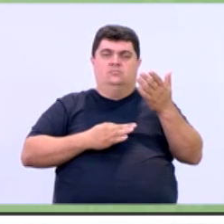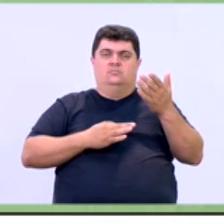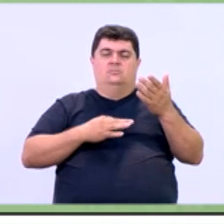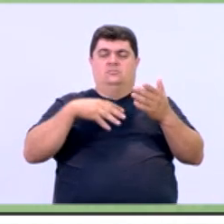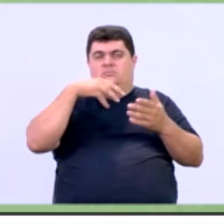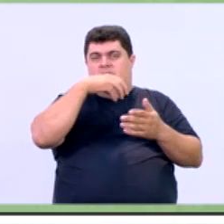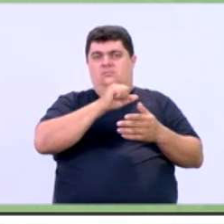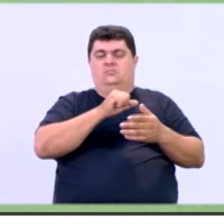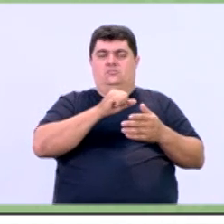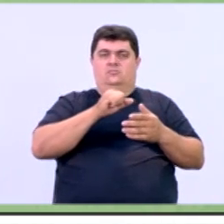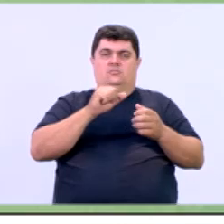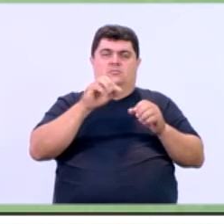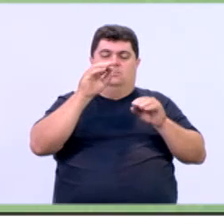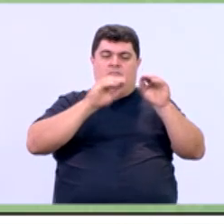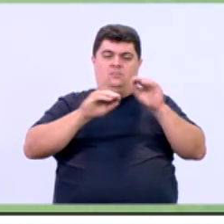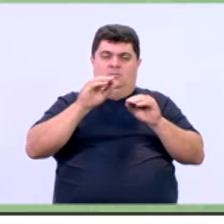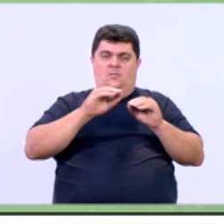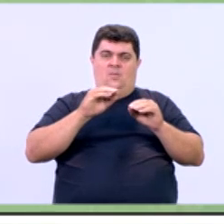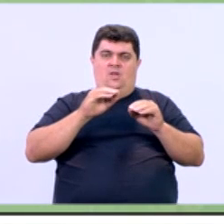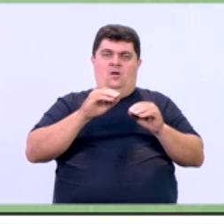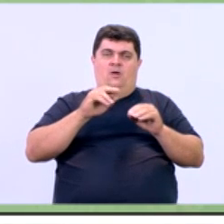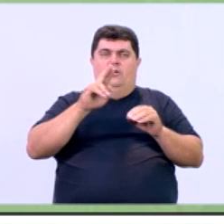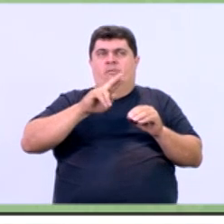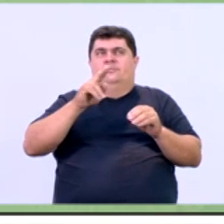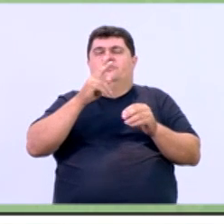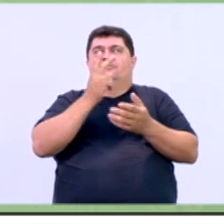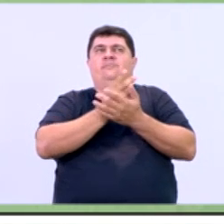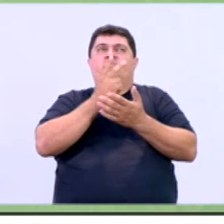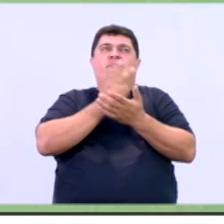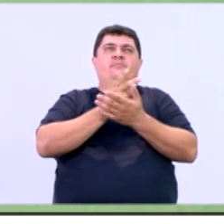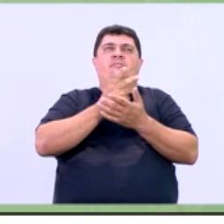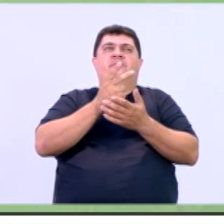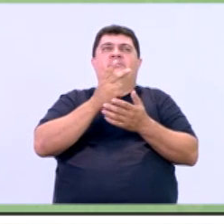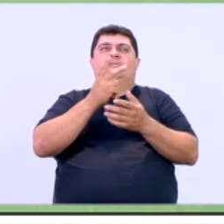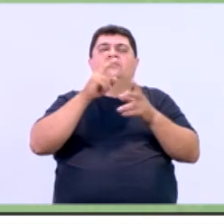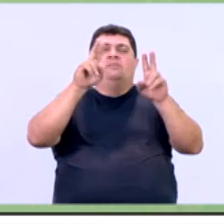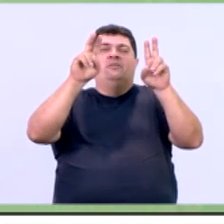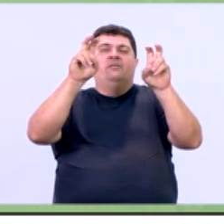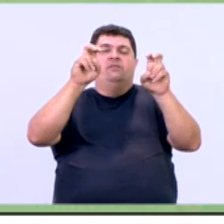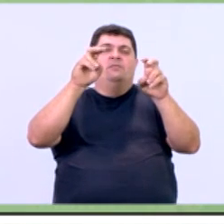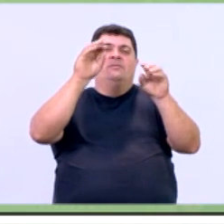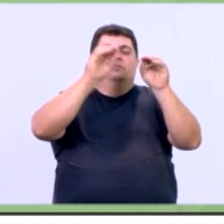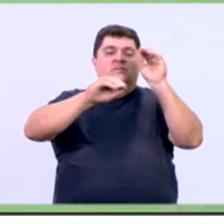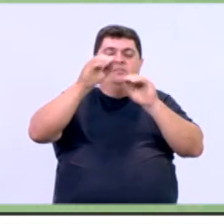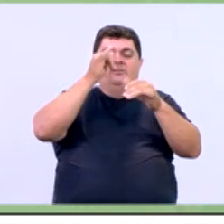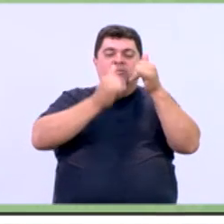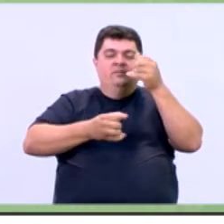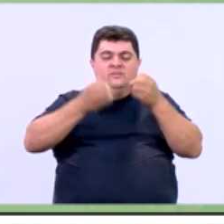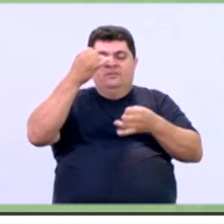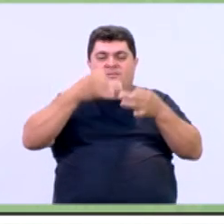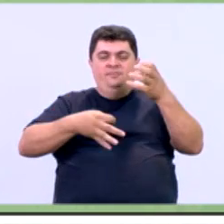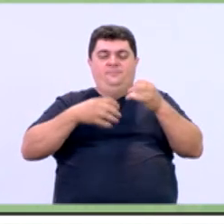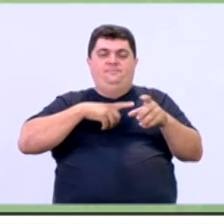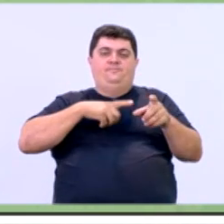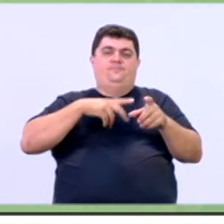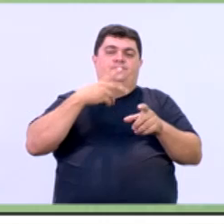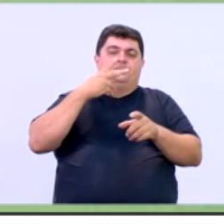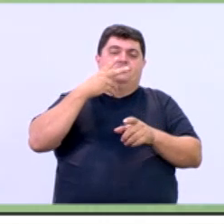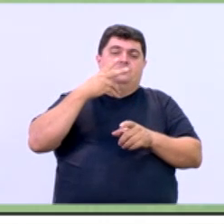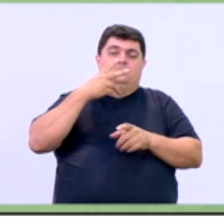no formulário. Normalmente é usado para quê? Para algum comentário, alguma observação, algo